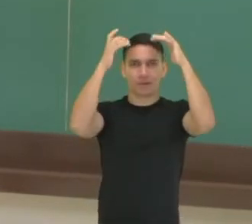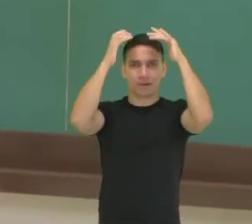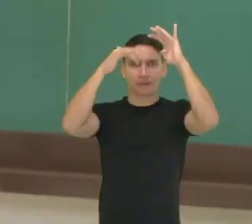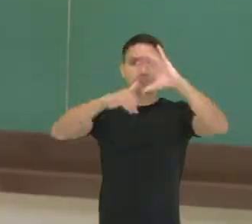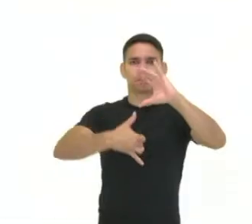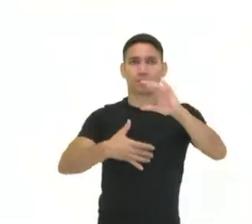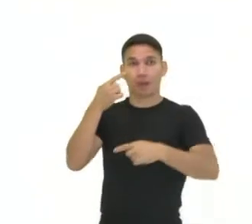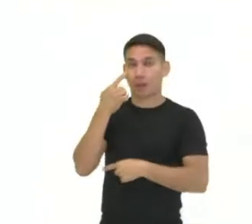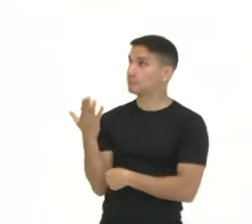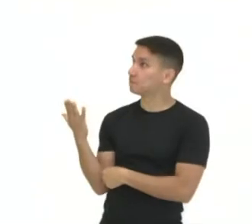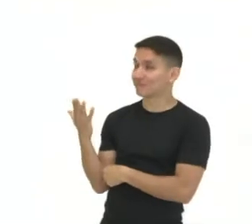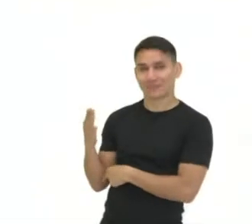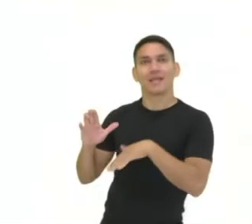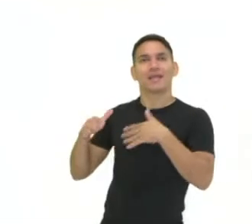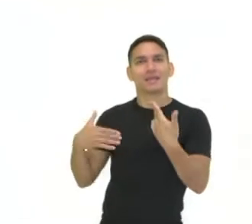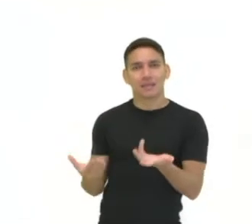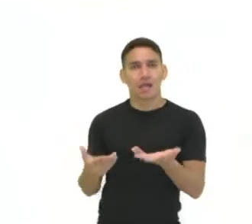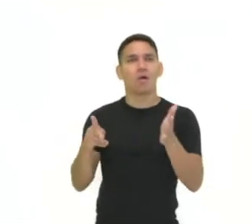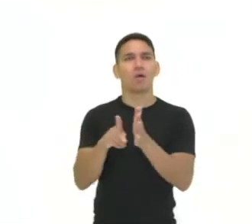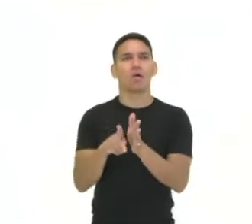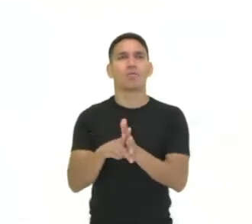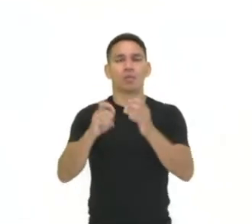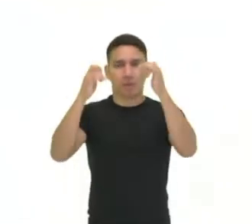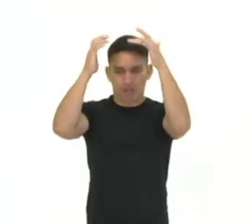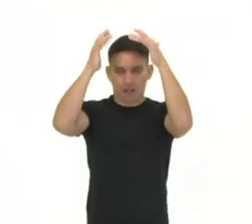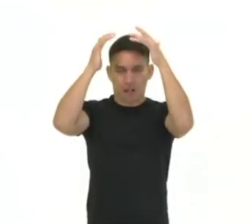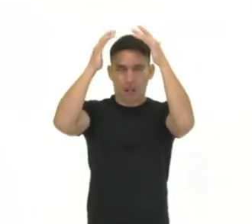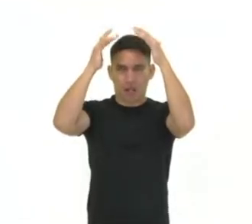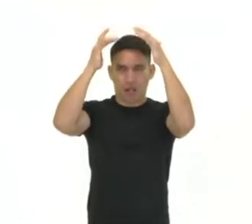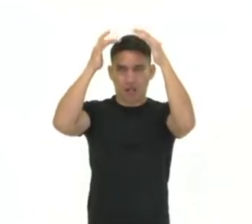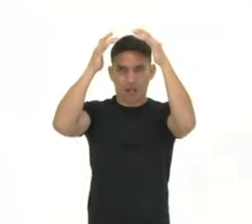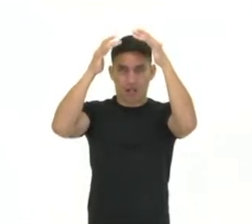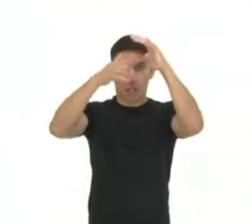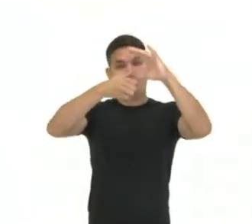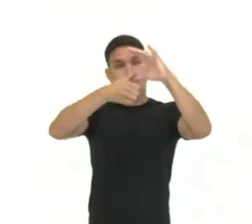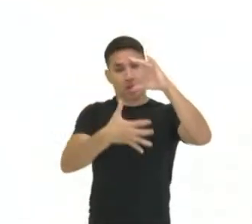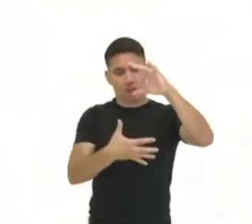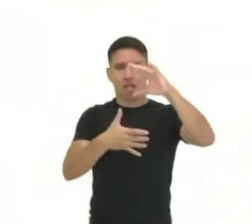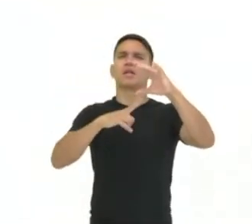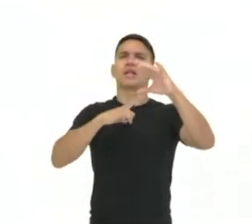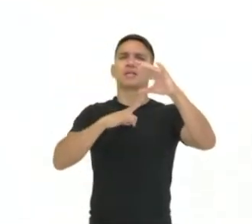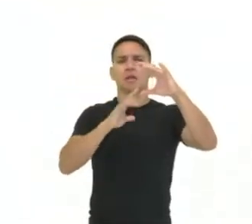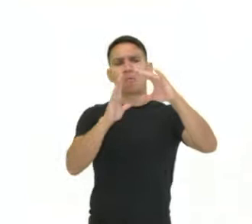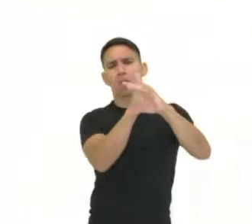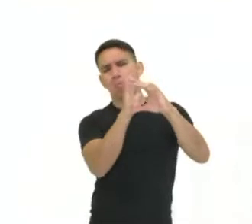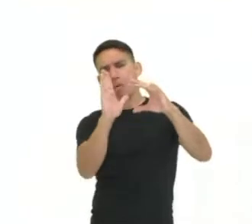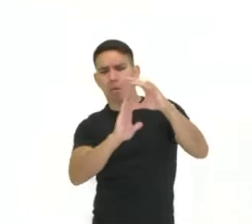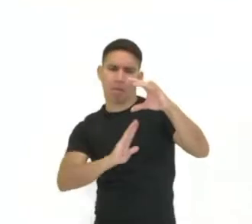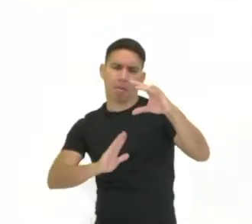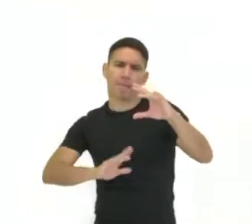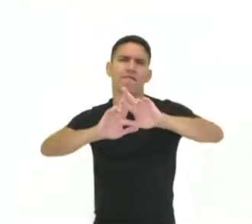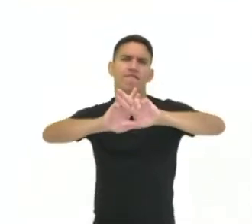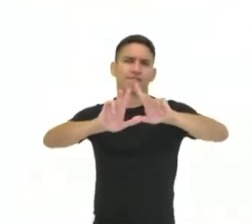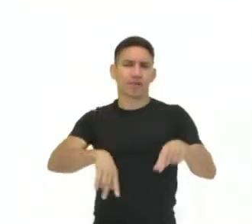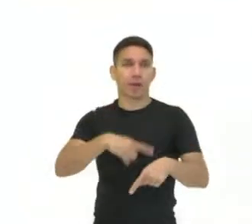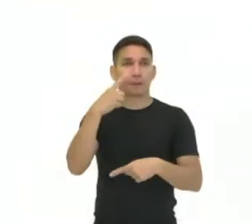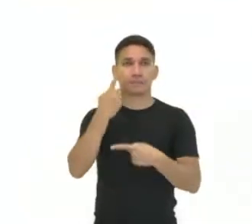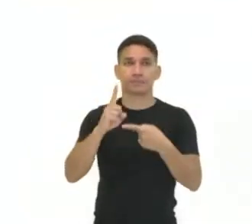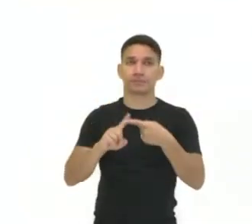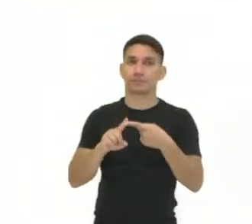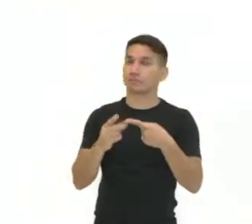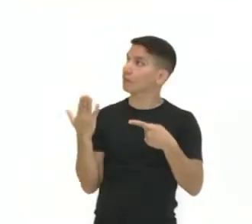o sistema nervoso humano é formado por várias partes, como nós já falamos. Quais são essas partes?